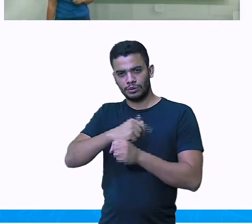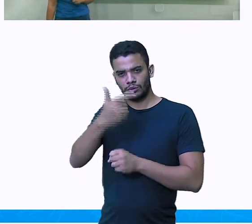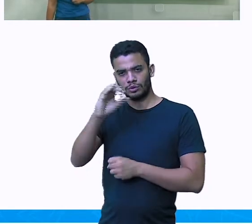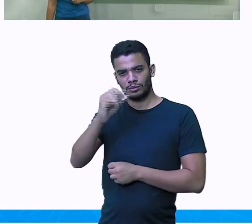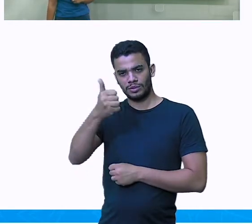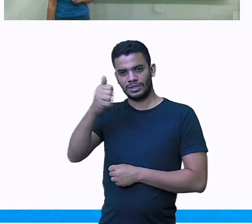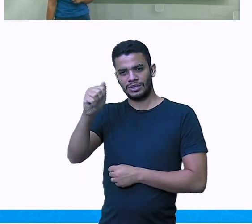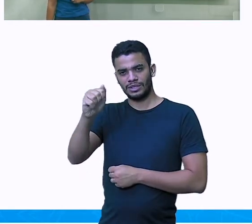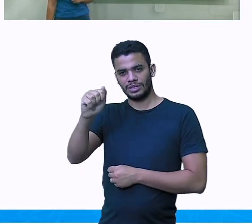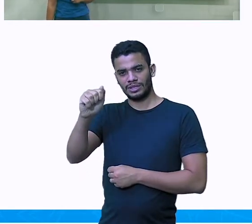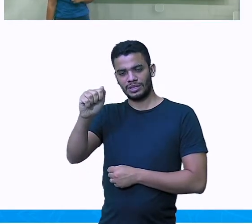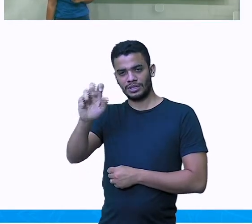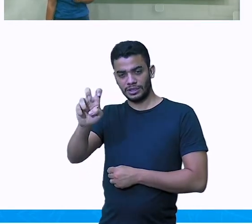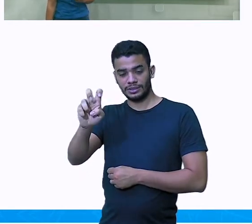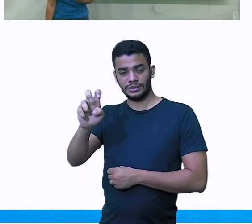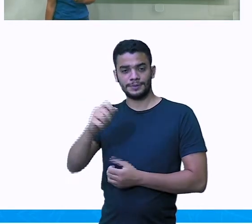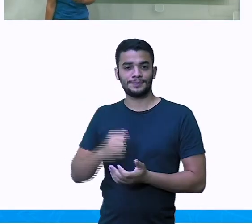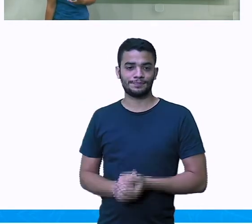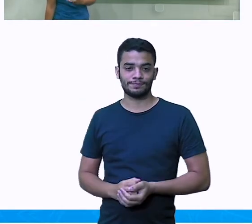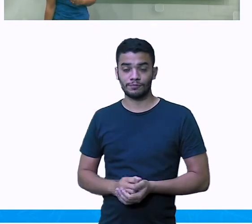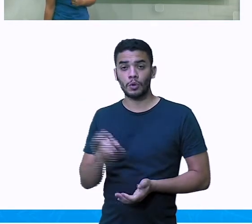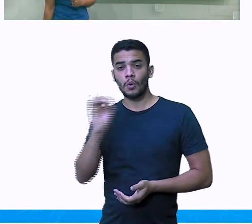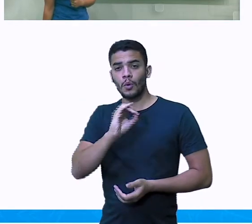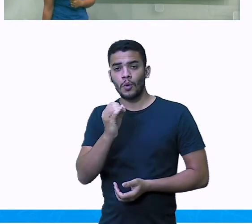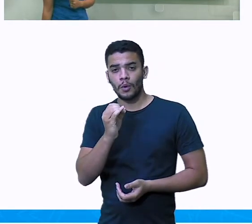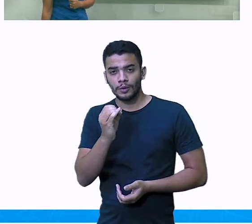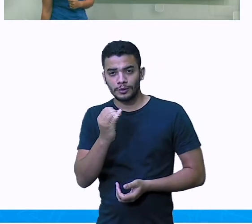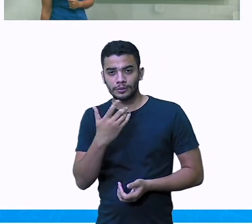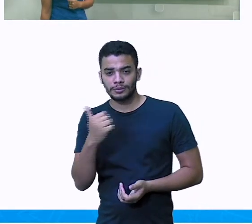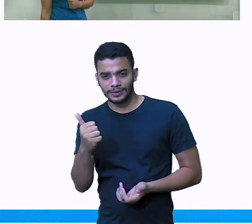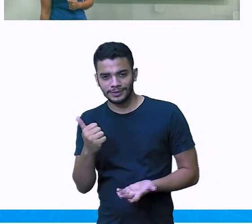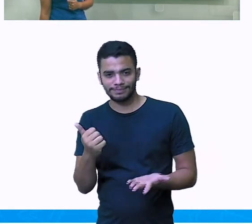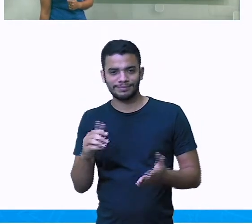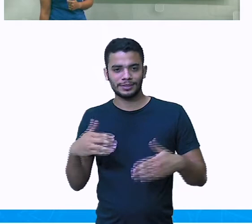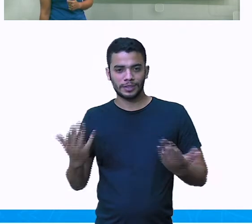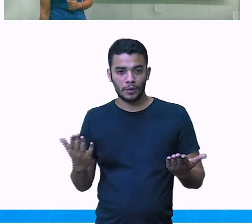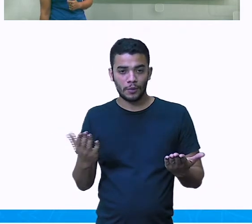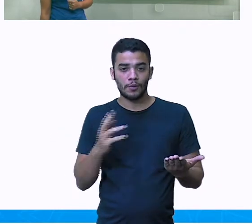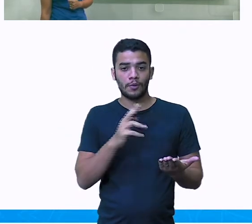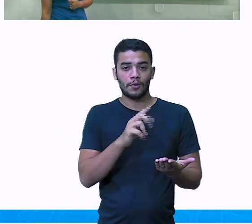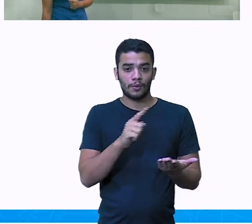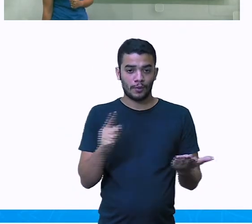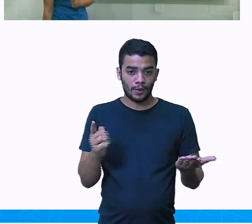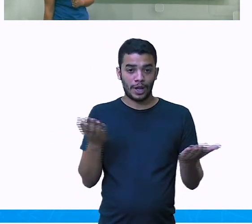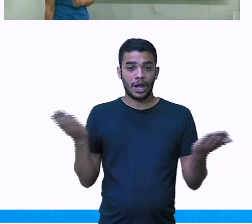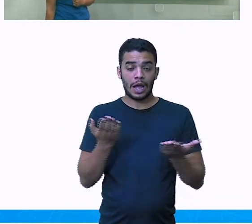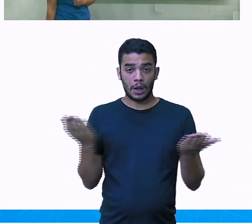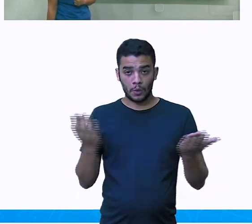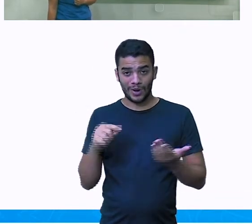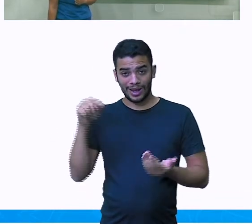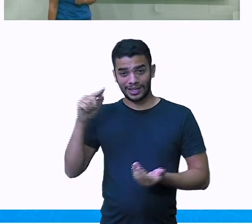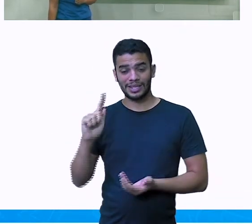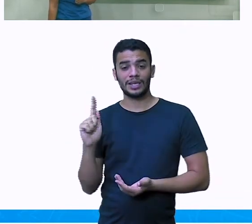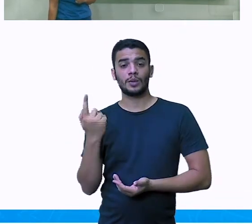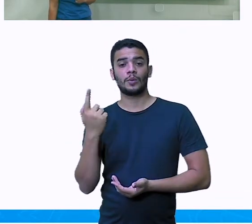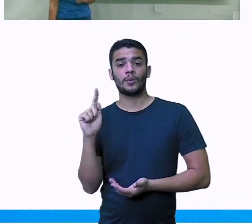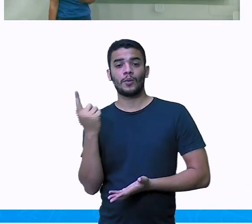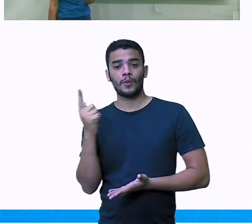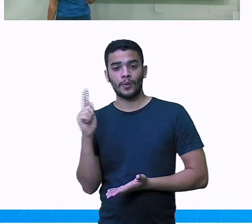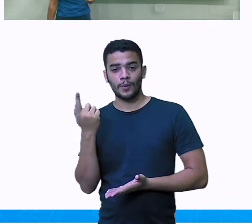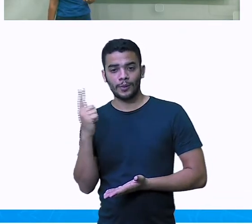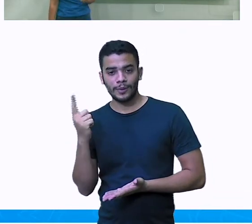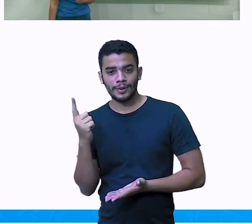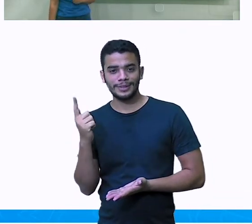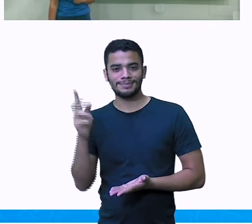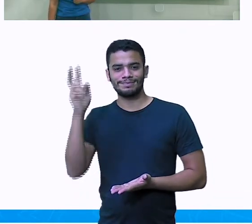de novo em Goiânia, lembrando das nossas aventuras aí em Rio Verde. Mas o melhor mesmo é falar de